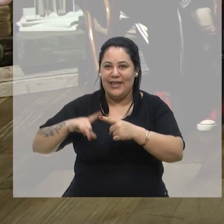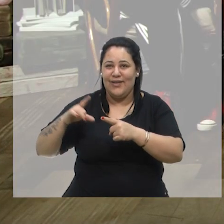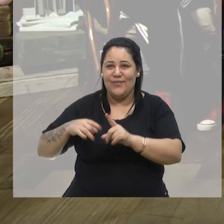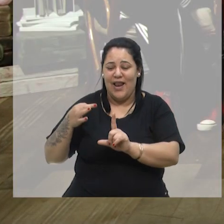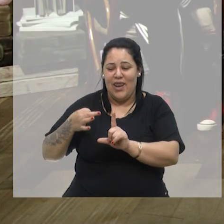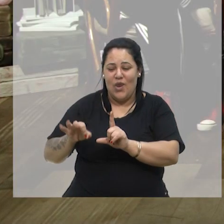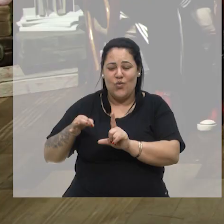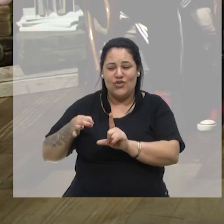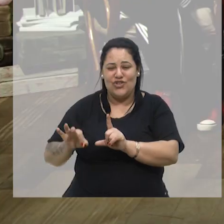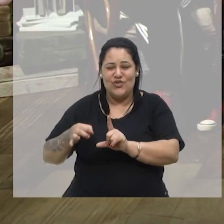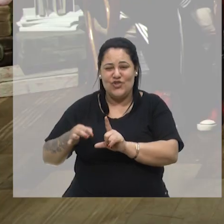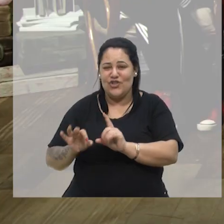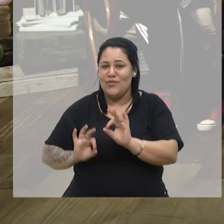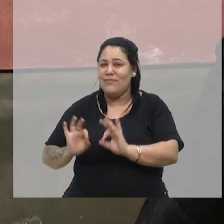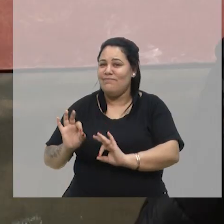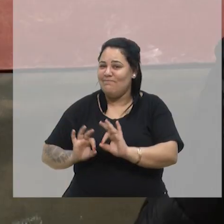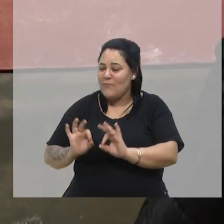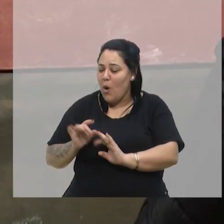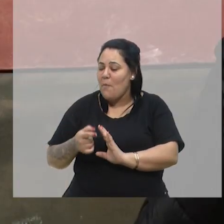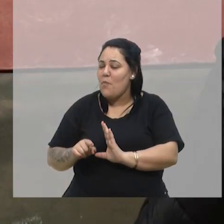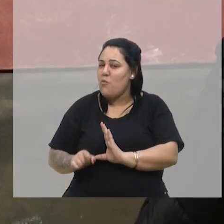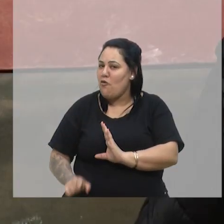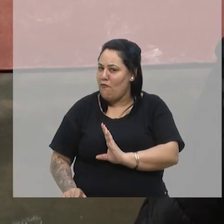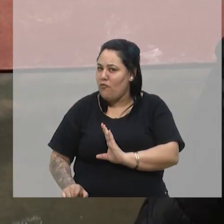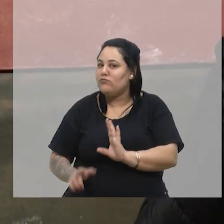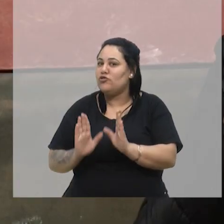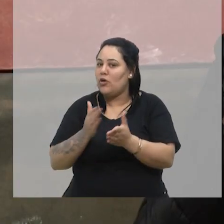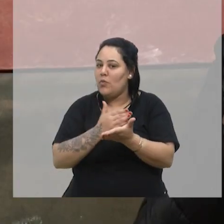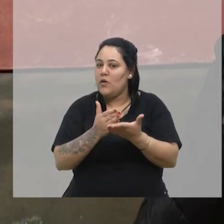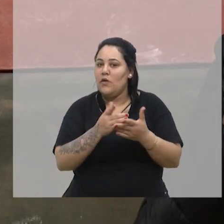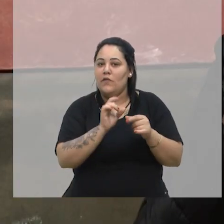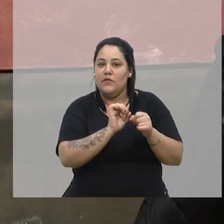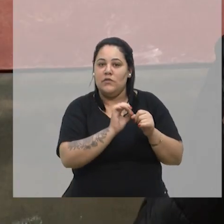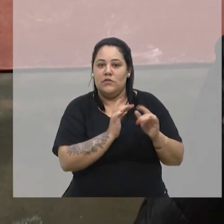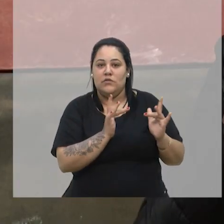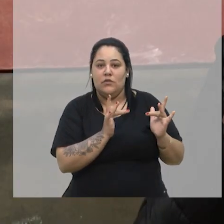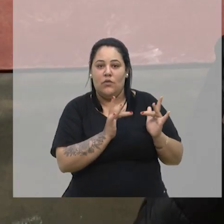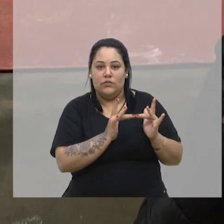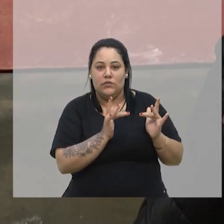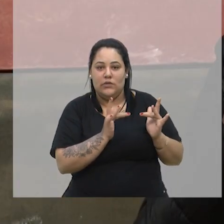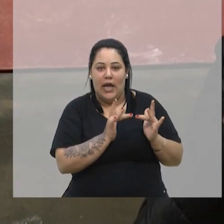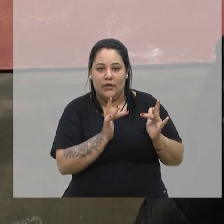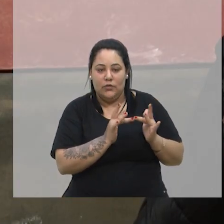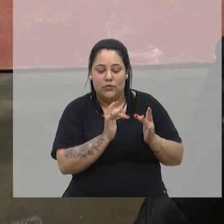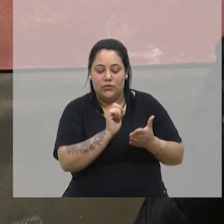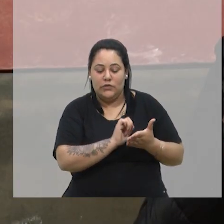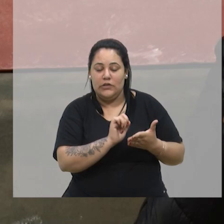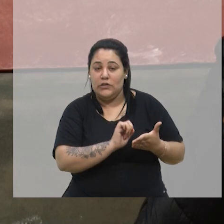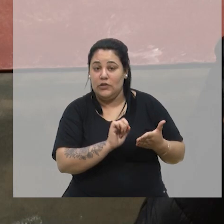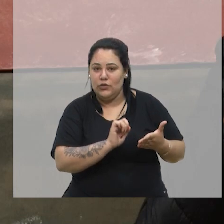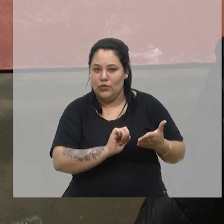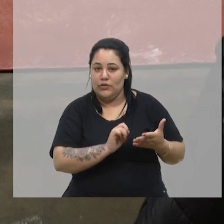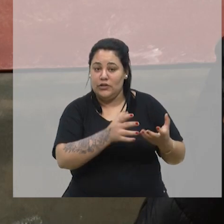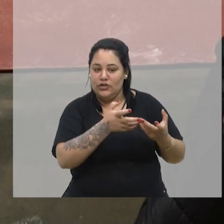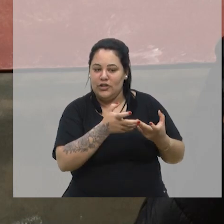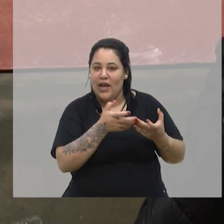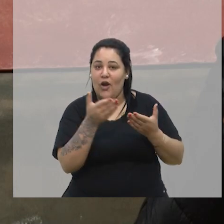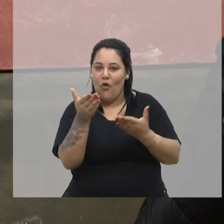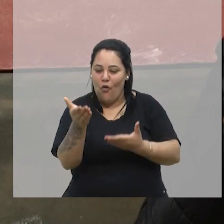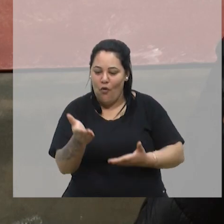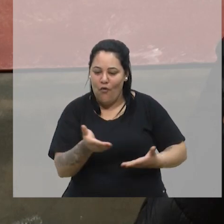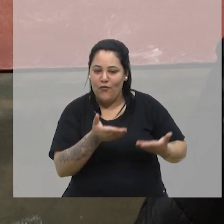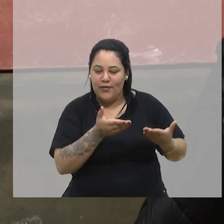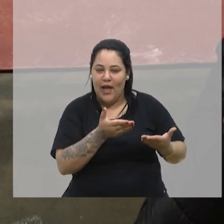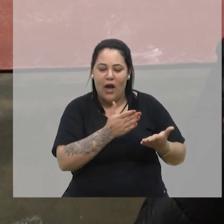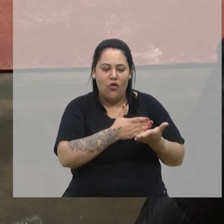próxima, porque envolve uma logística bem grande de organização. Então, a gente já entra em contato com os escritores, né, que a gente quer trazer